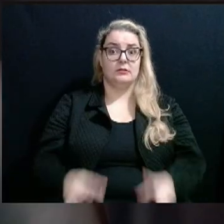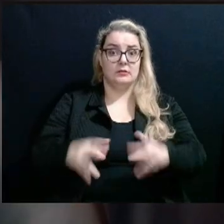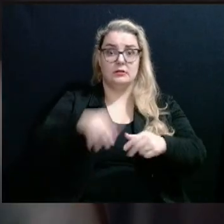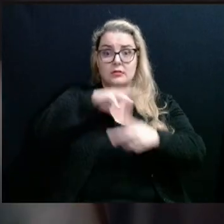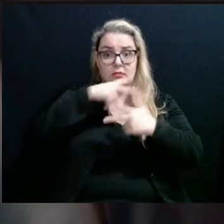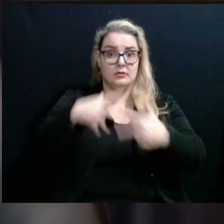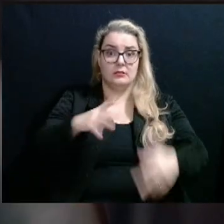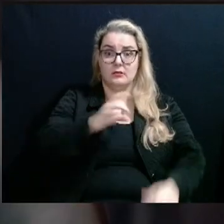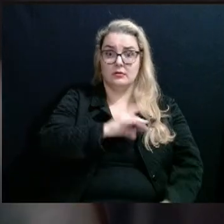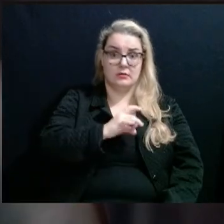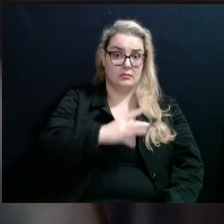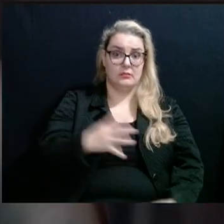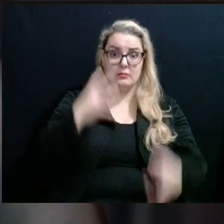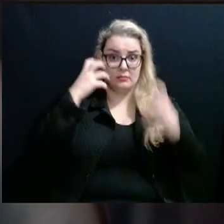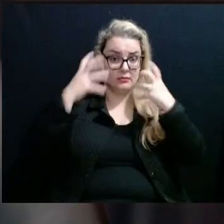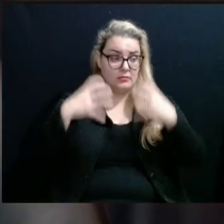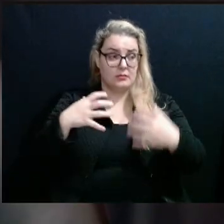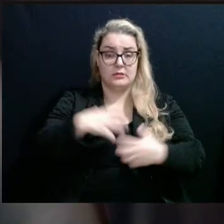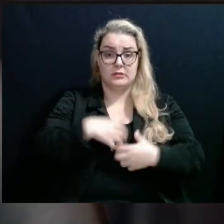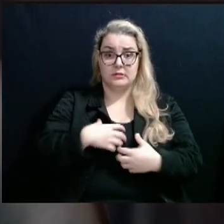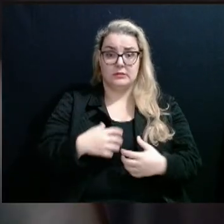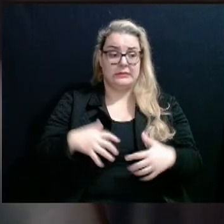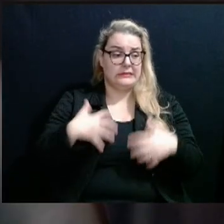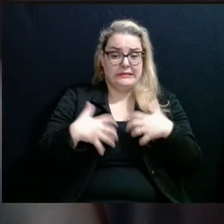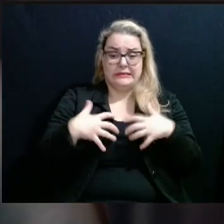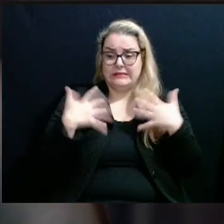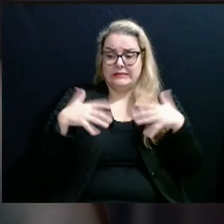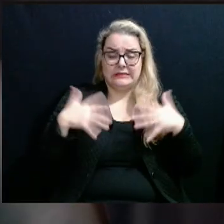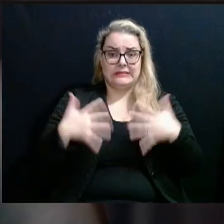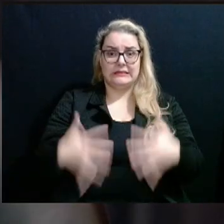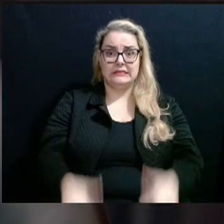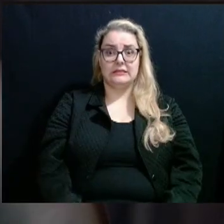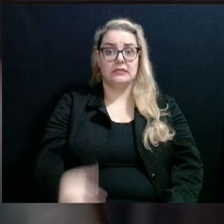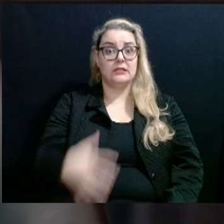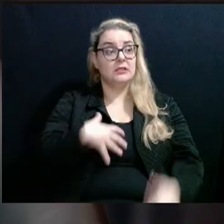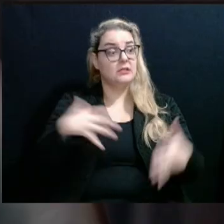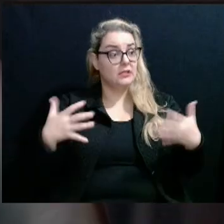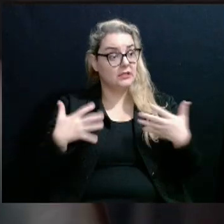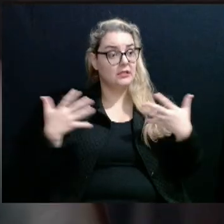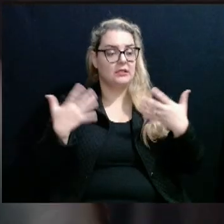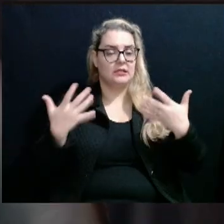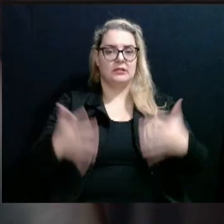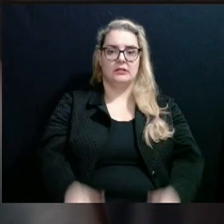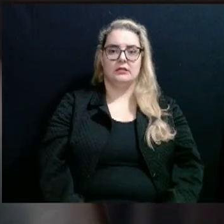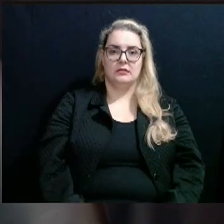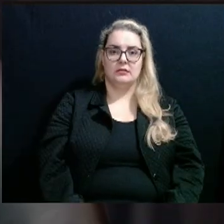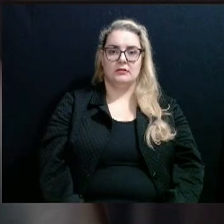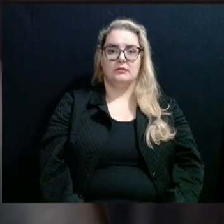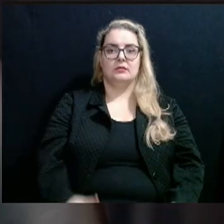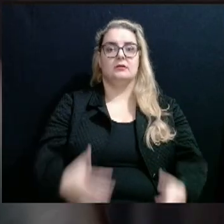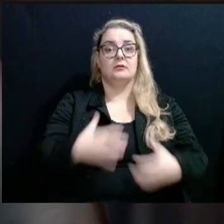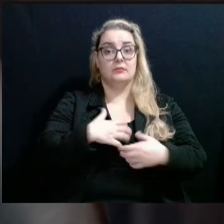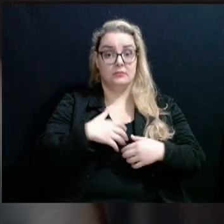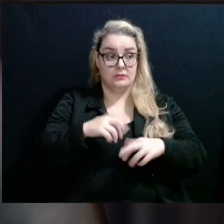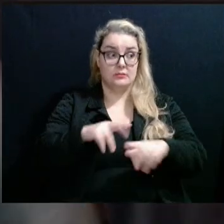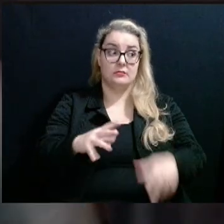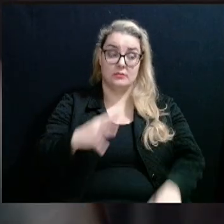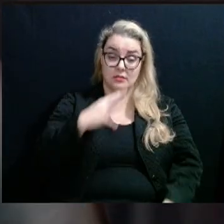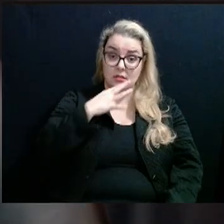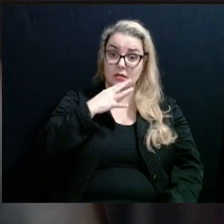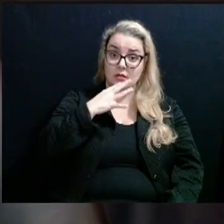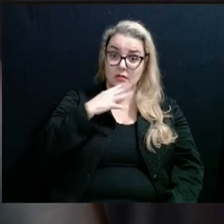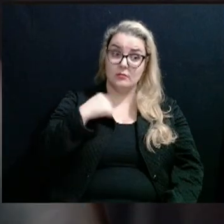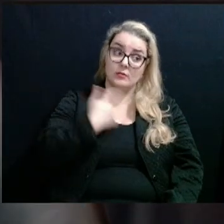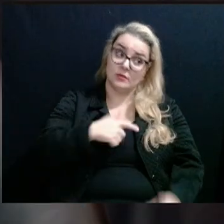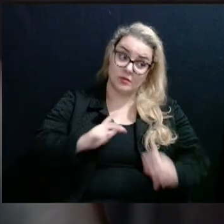estresse, sentem pavor, sentem alegria. Então, assim, são sentimentos que são conhecidos. E a partir do momento